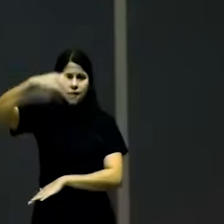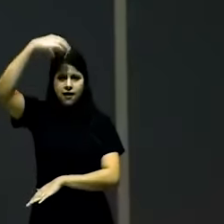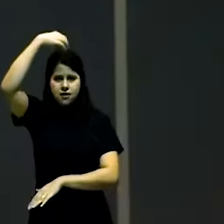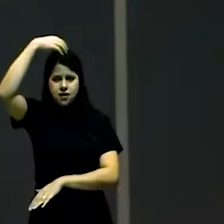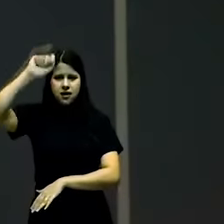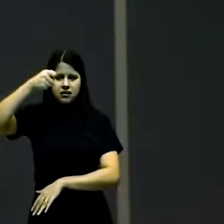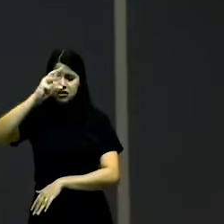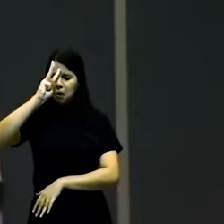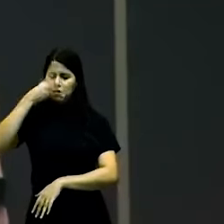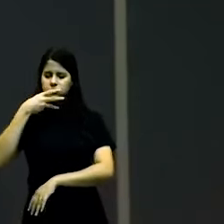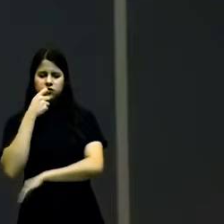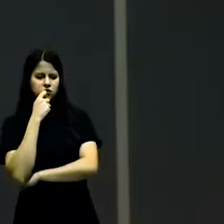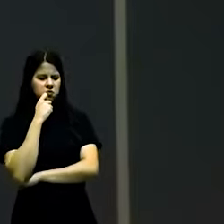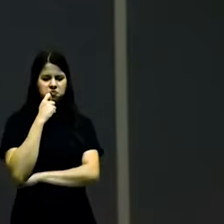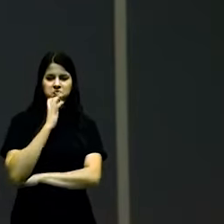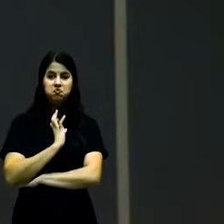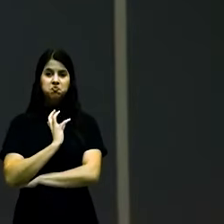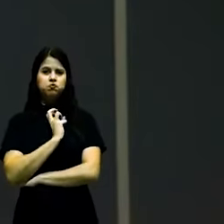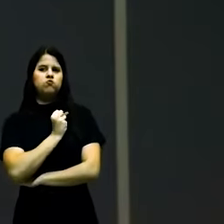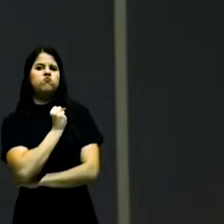todo magoadinho,